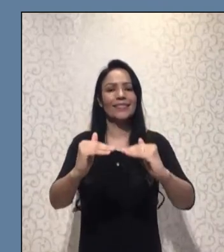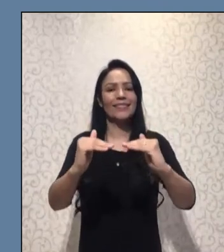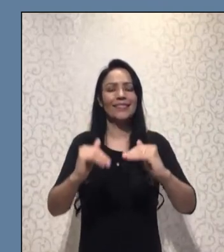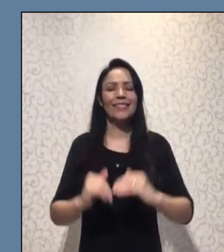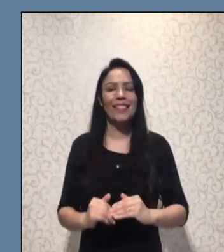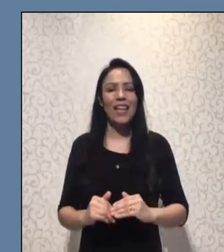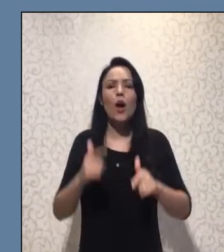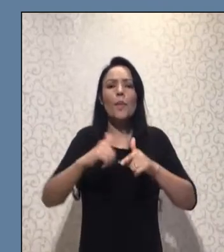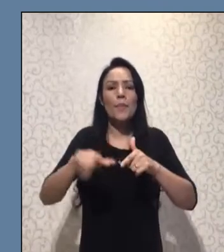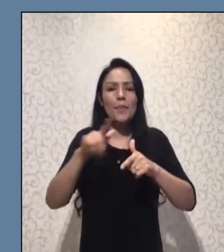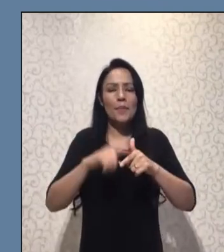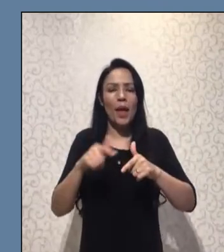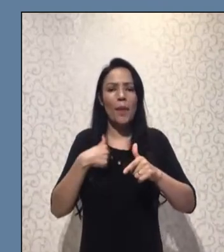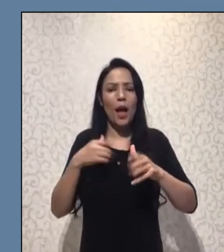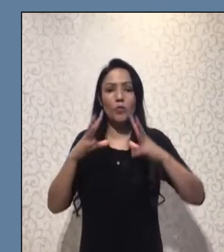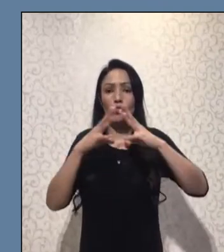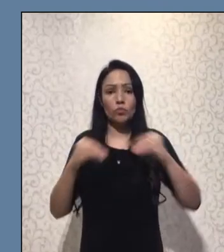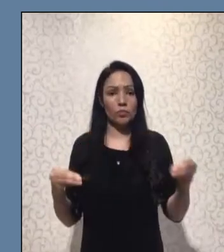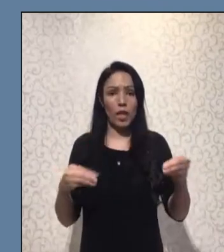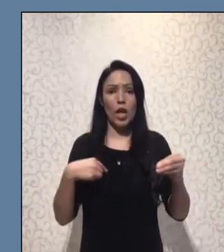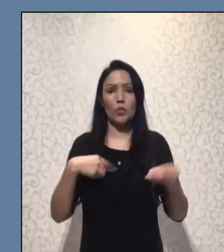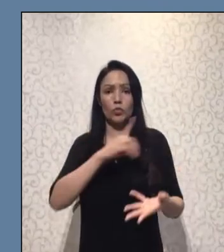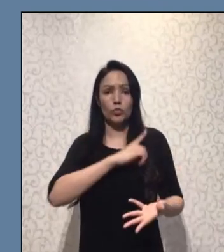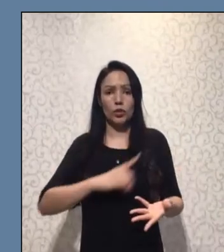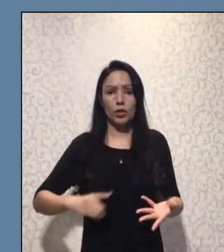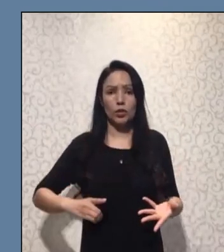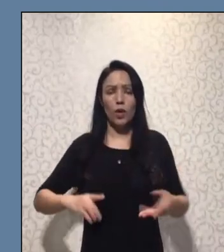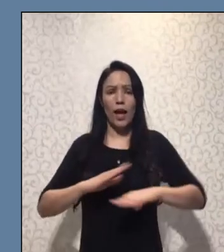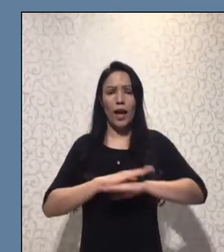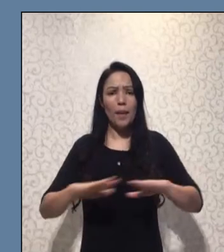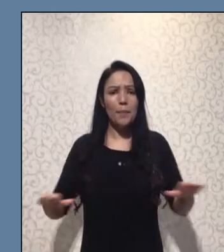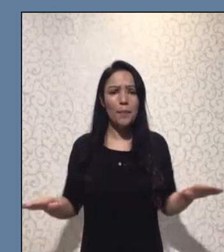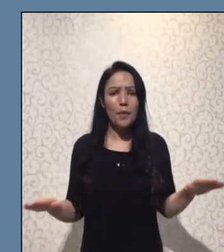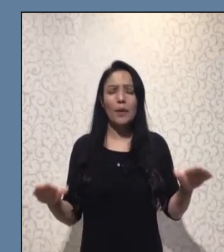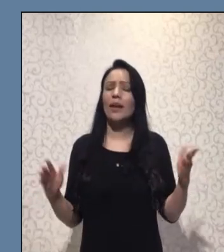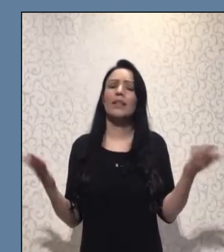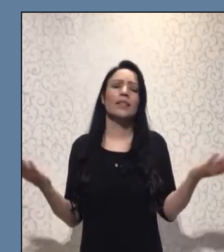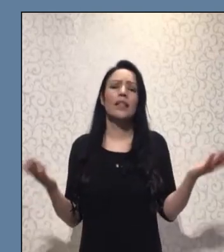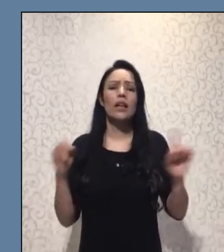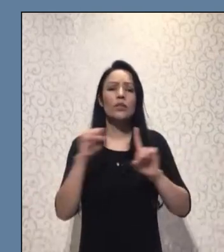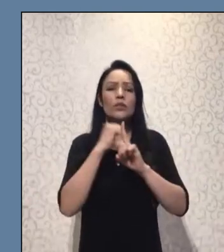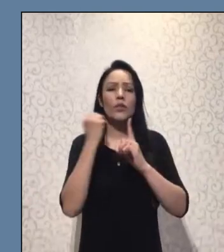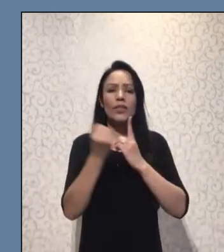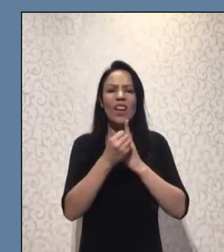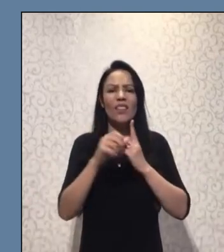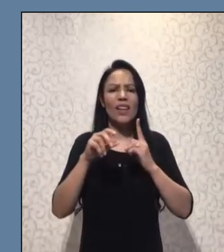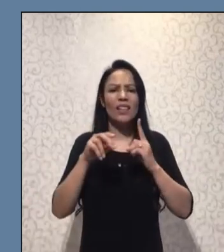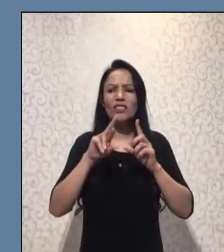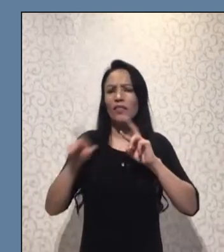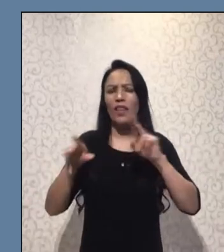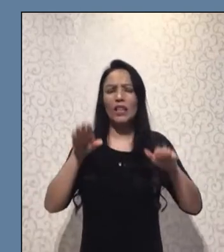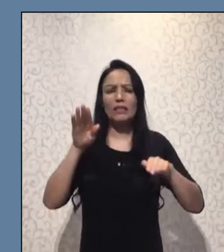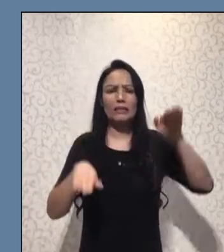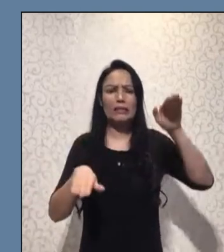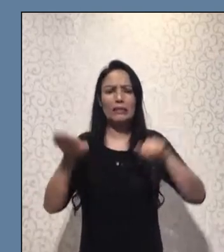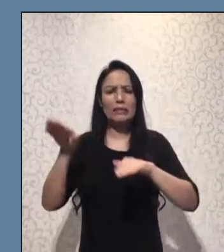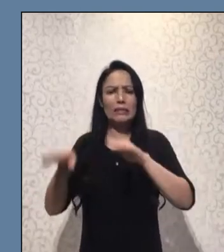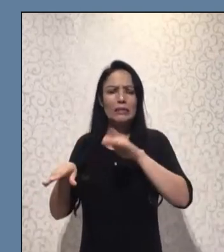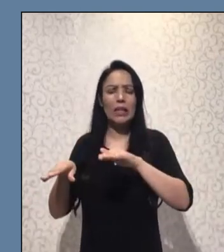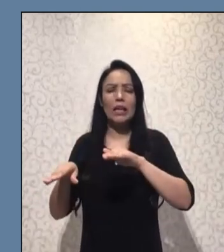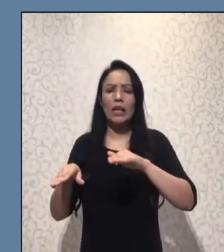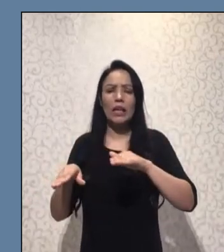como diretor de museu, eu não resolvo o problema da injúria social sozinho, da injúria social, que é a